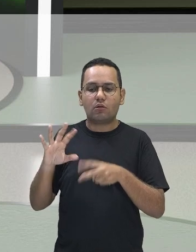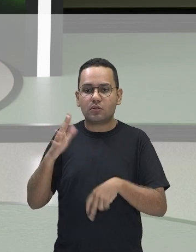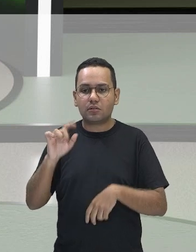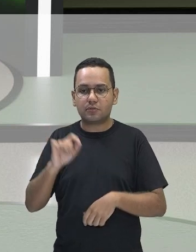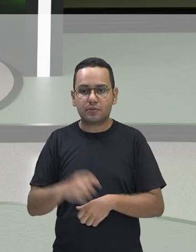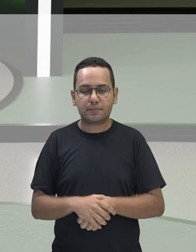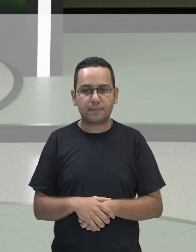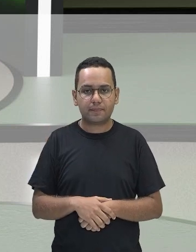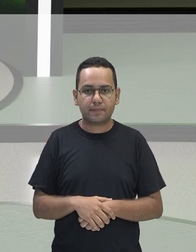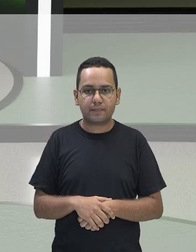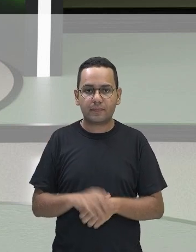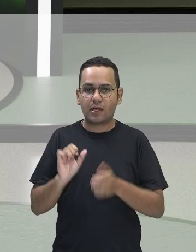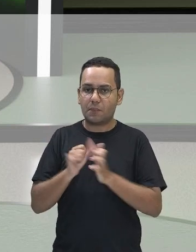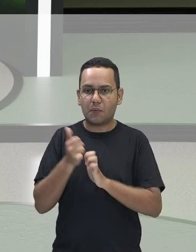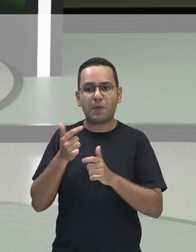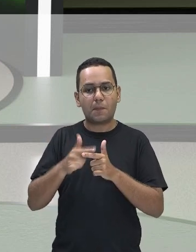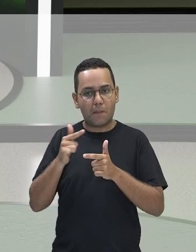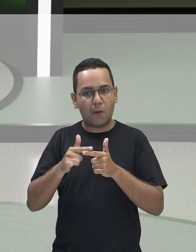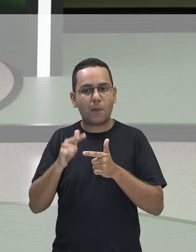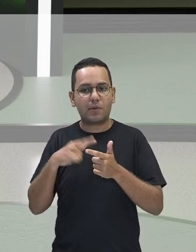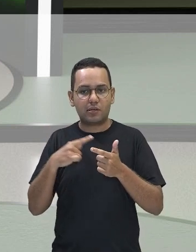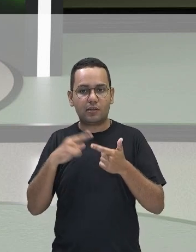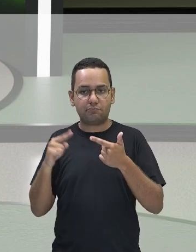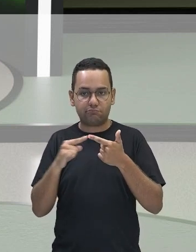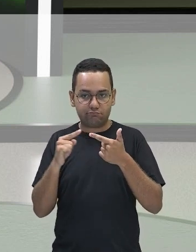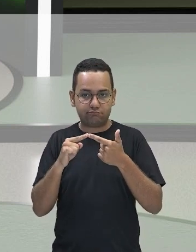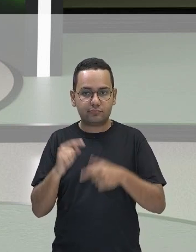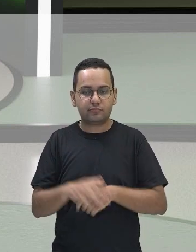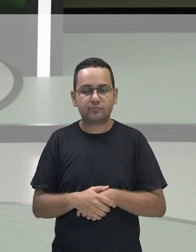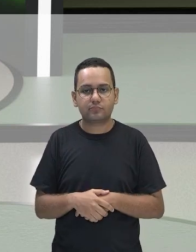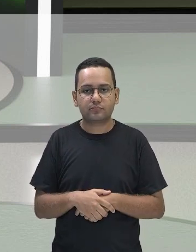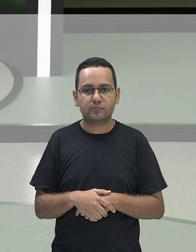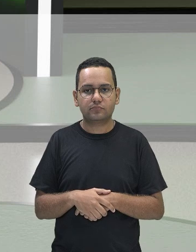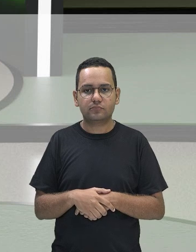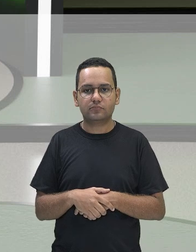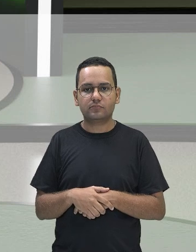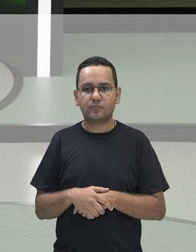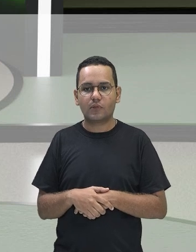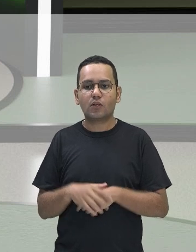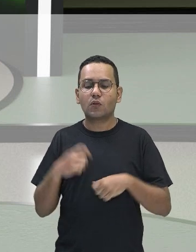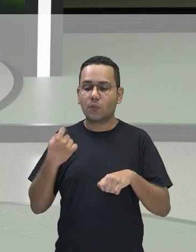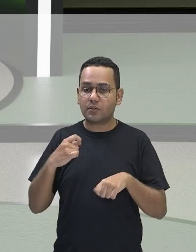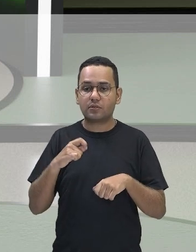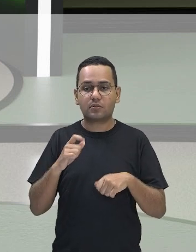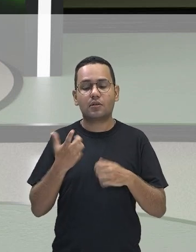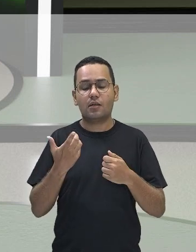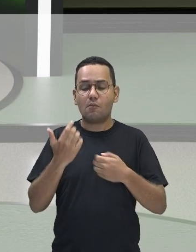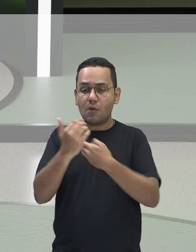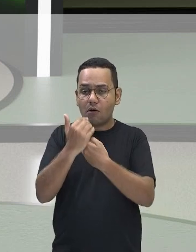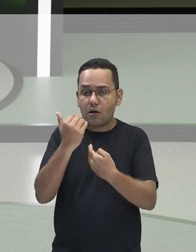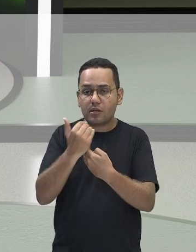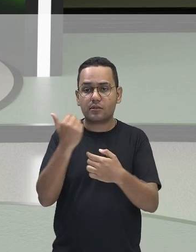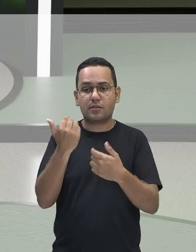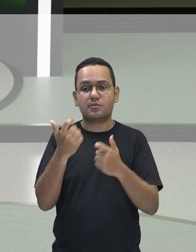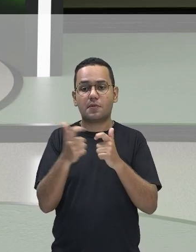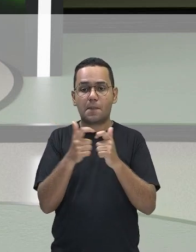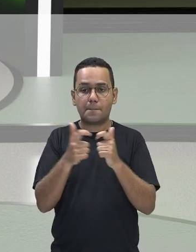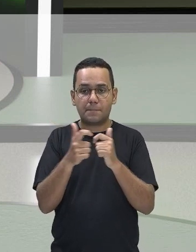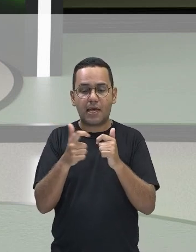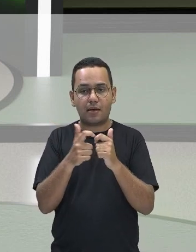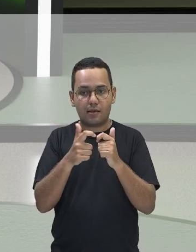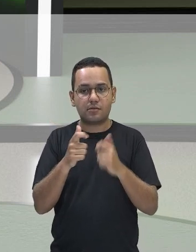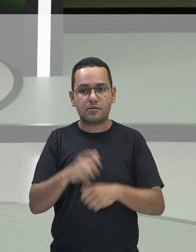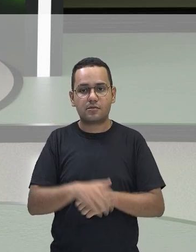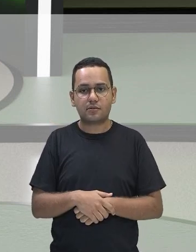um primeiro sinal de endometriose. E aí o desafio é procurar assistência médica, fazer uma consulta,